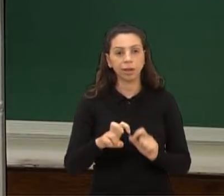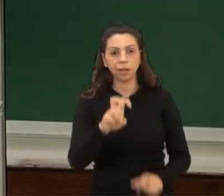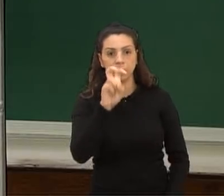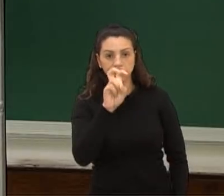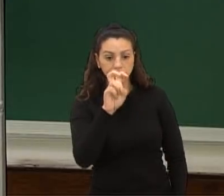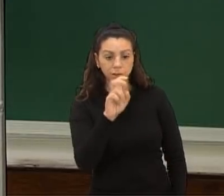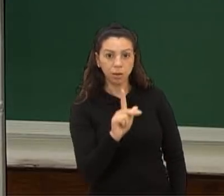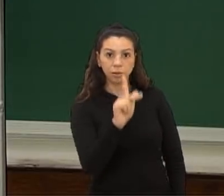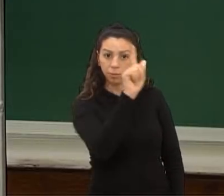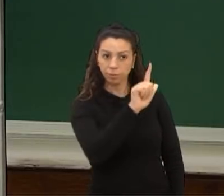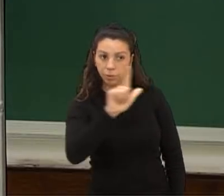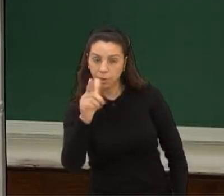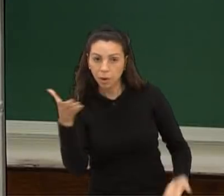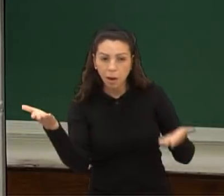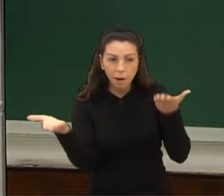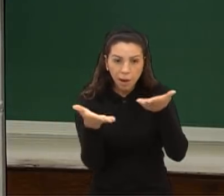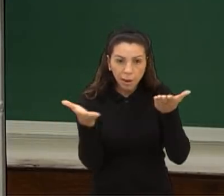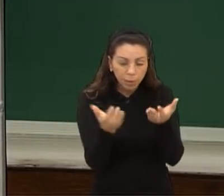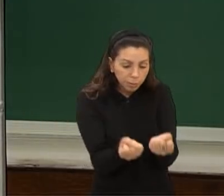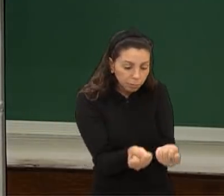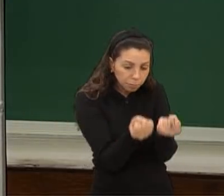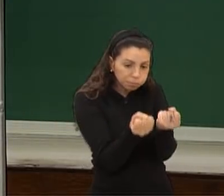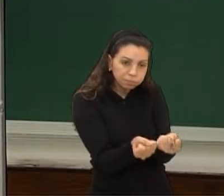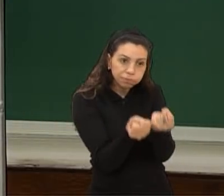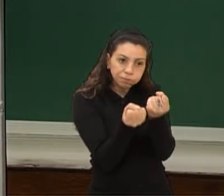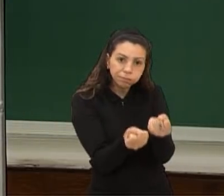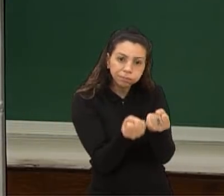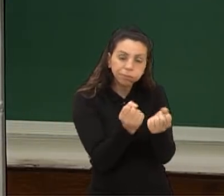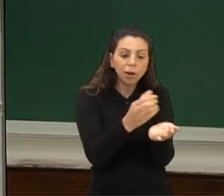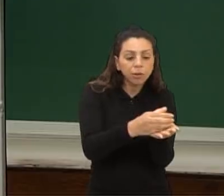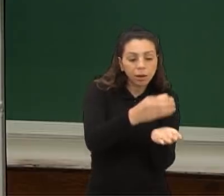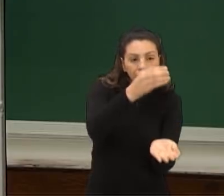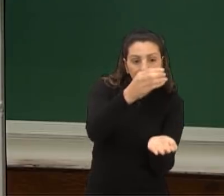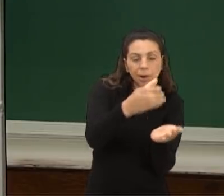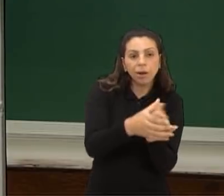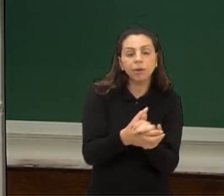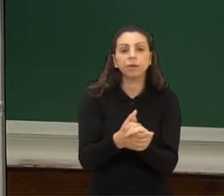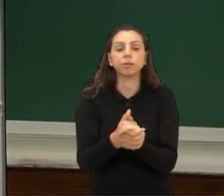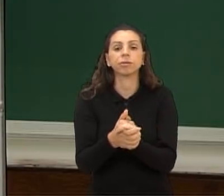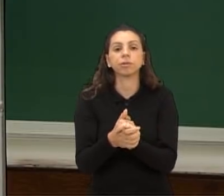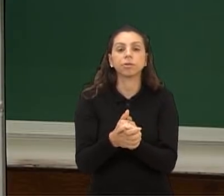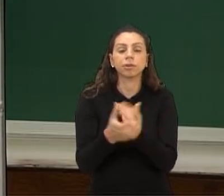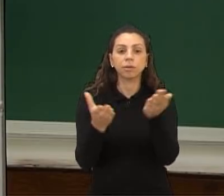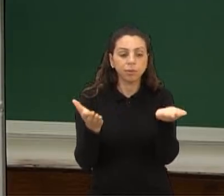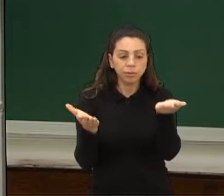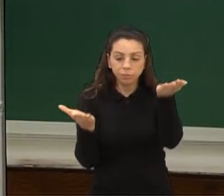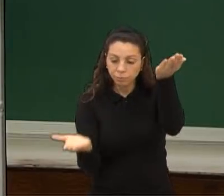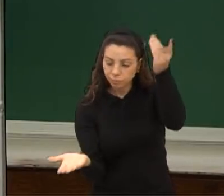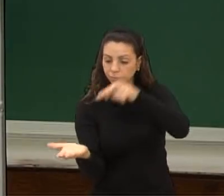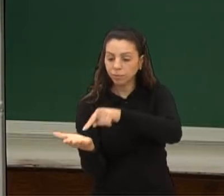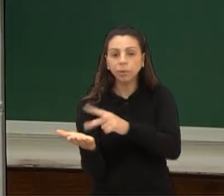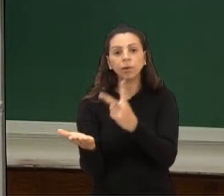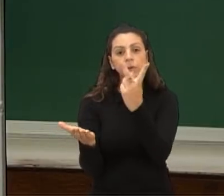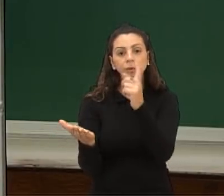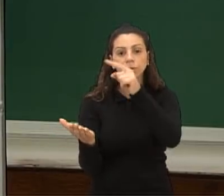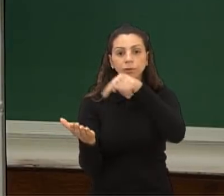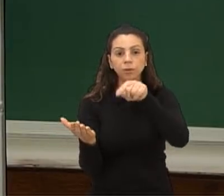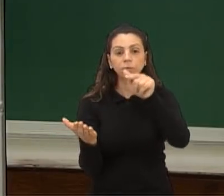vai acontecer? A balança vai ficar desequilibrada. Então, eu tenho que pensar,